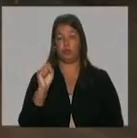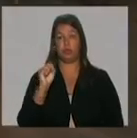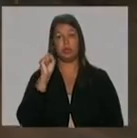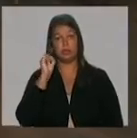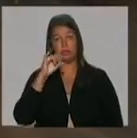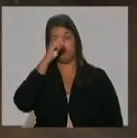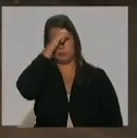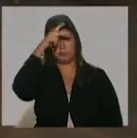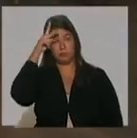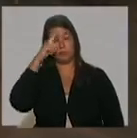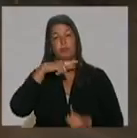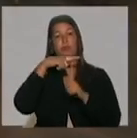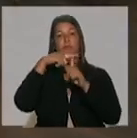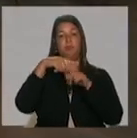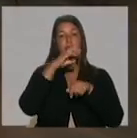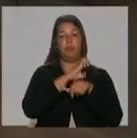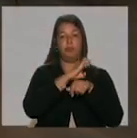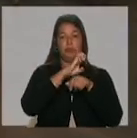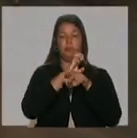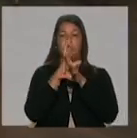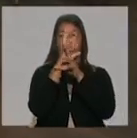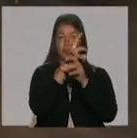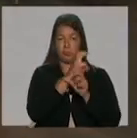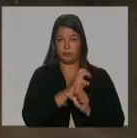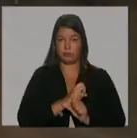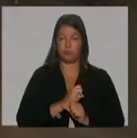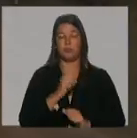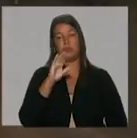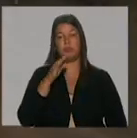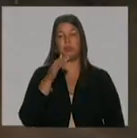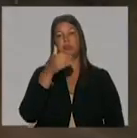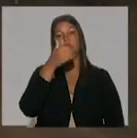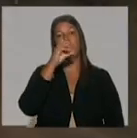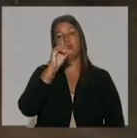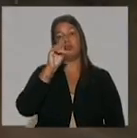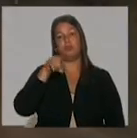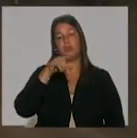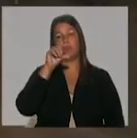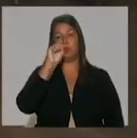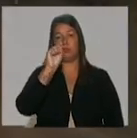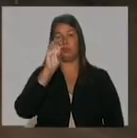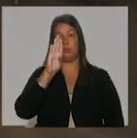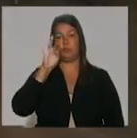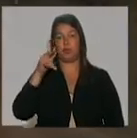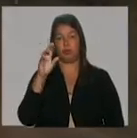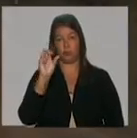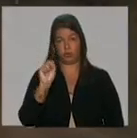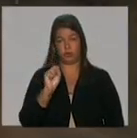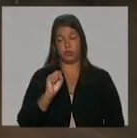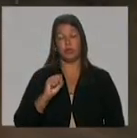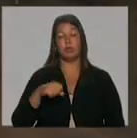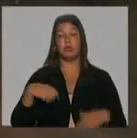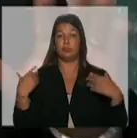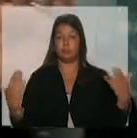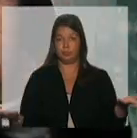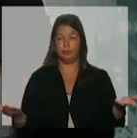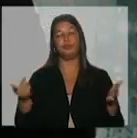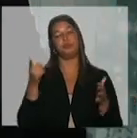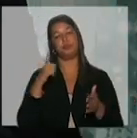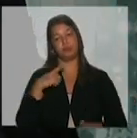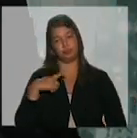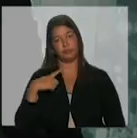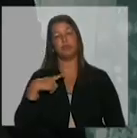Estado e municípios do Rio de Janeiro, nós tivemos uma arrecadação em 2011 de 10,8 bilhões, ok? Aí tivemos todo